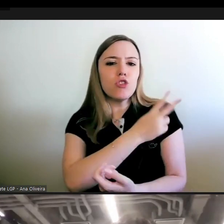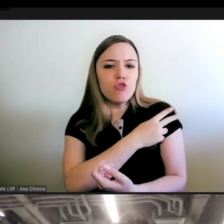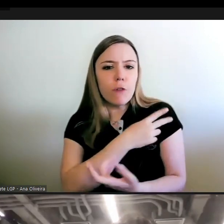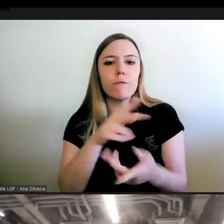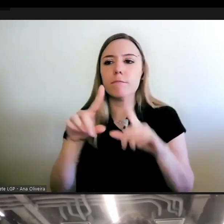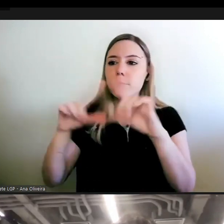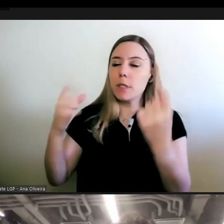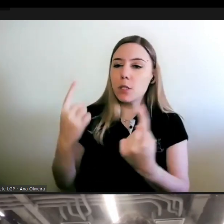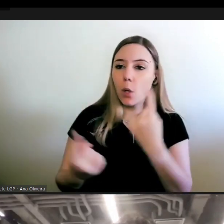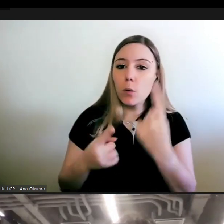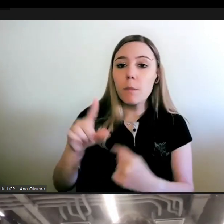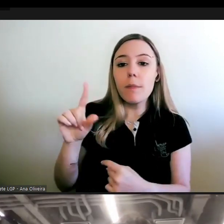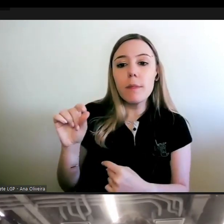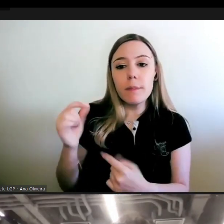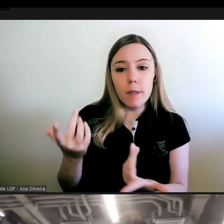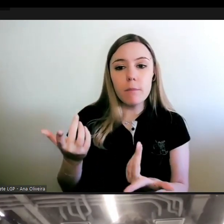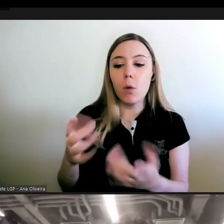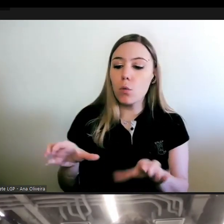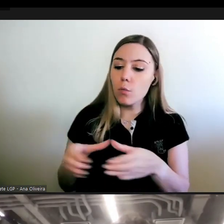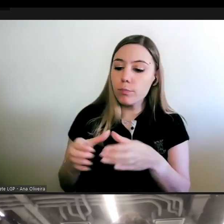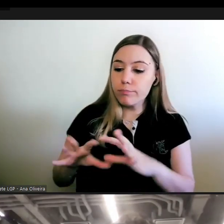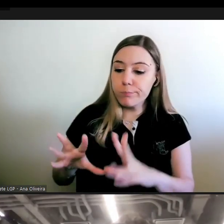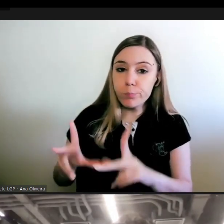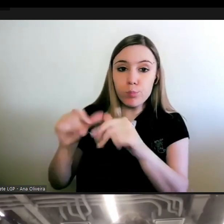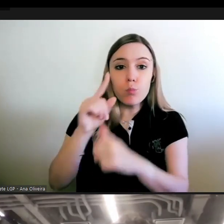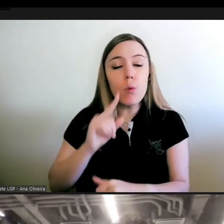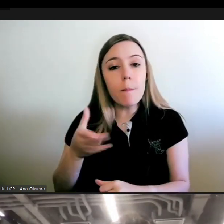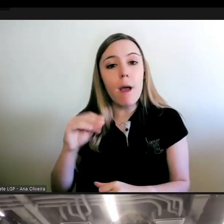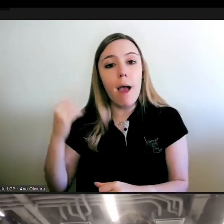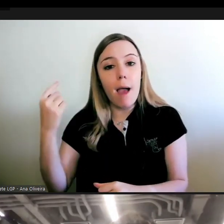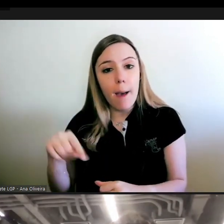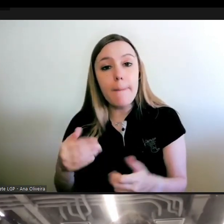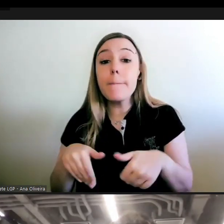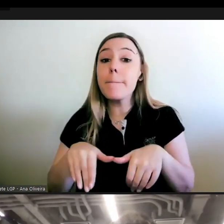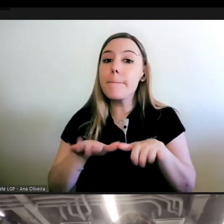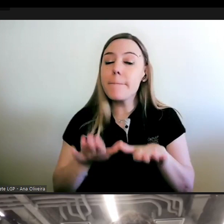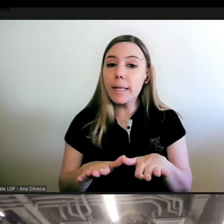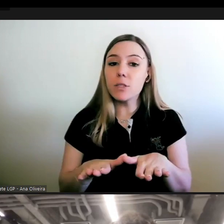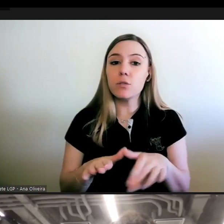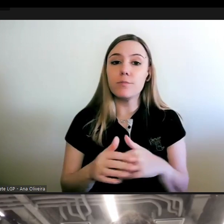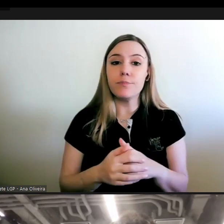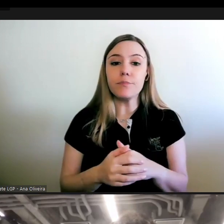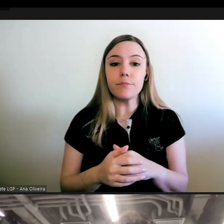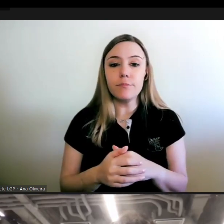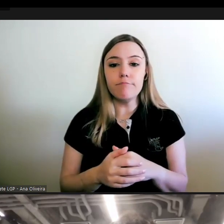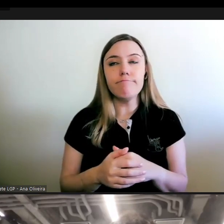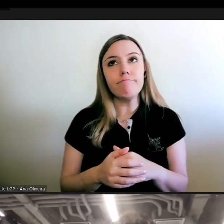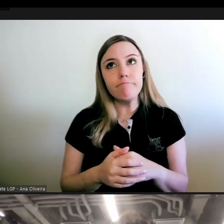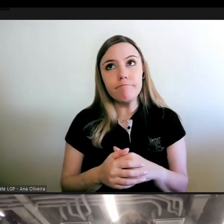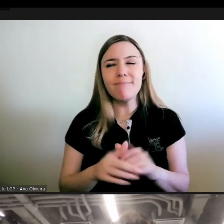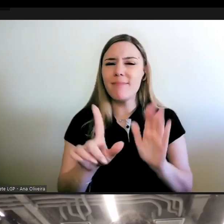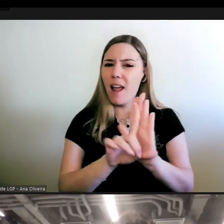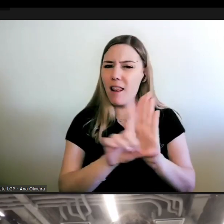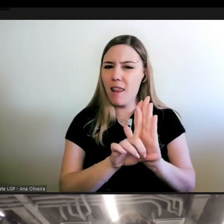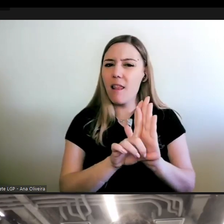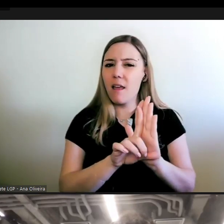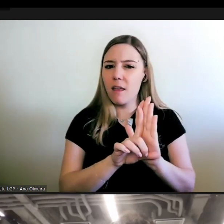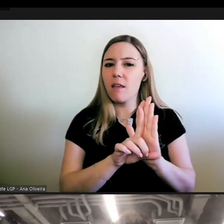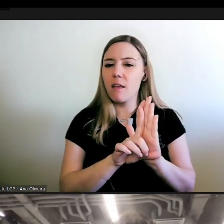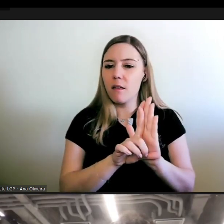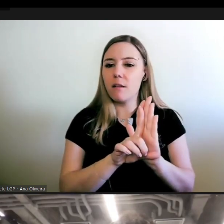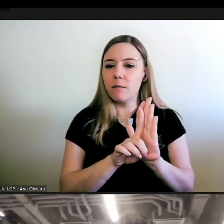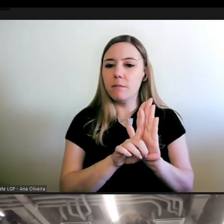até agências de desenvolvimento, mas isso não se... Há mais legislação